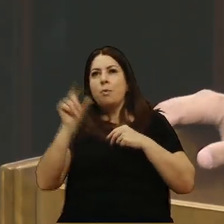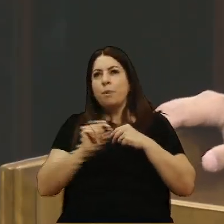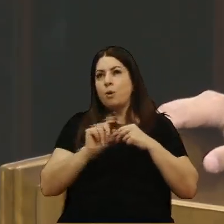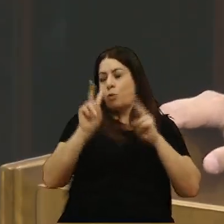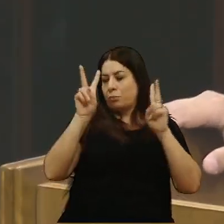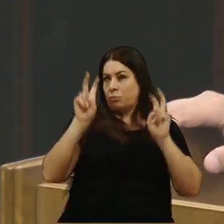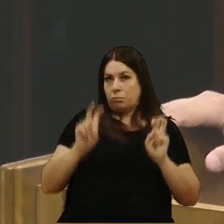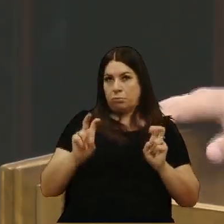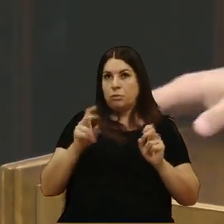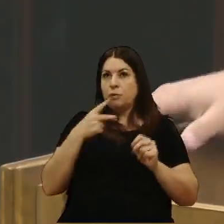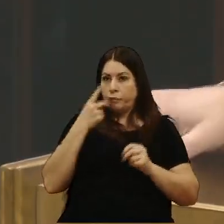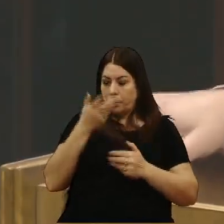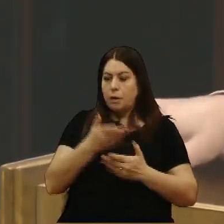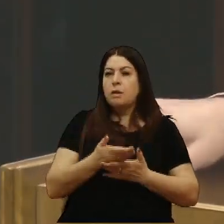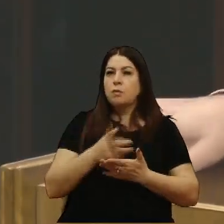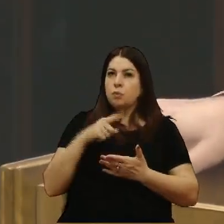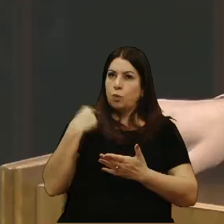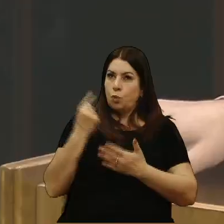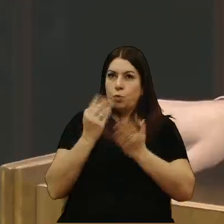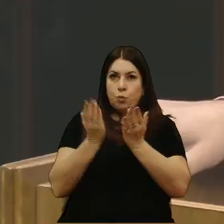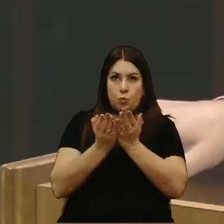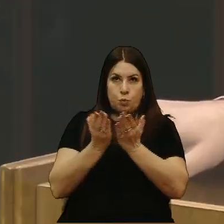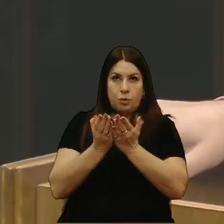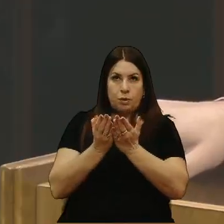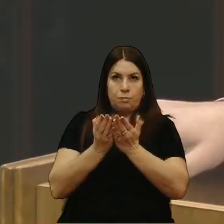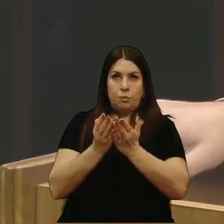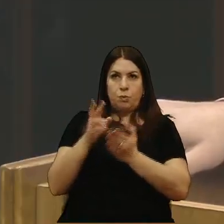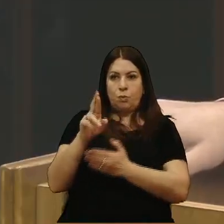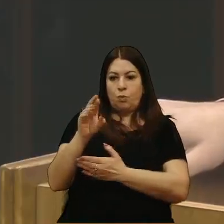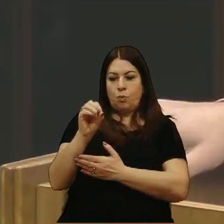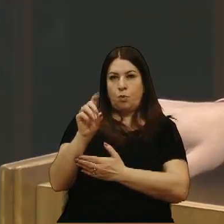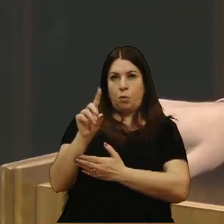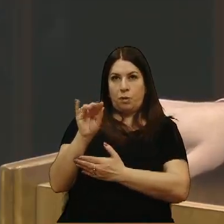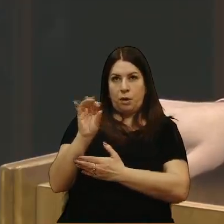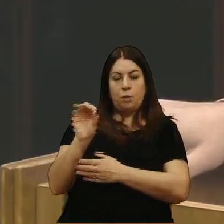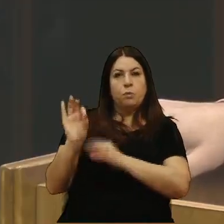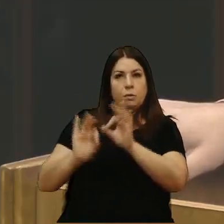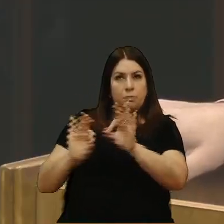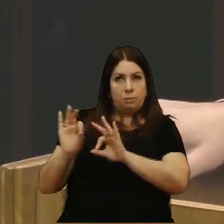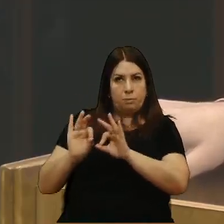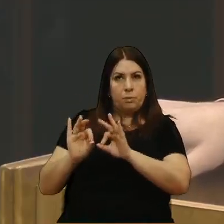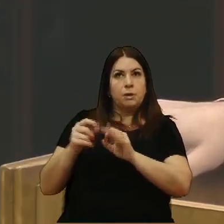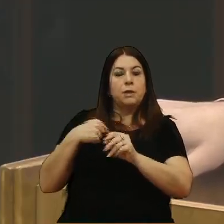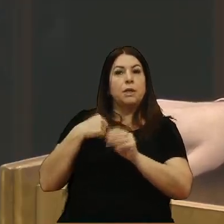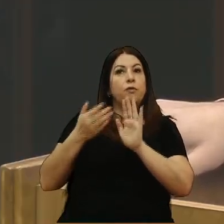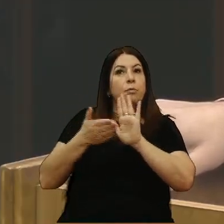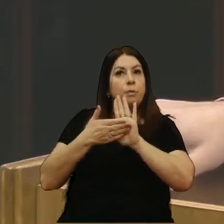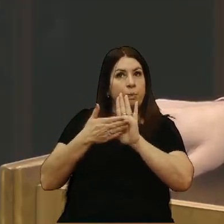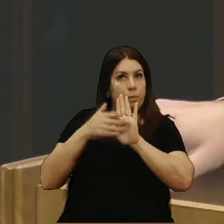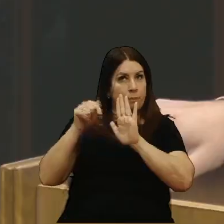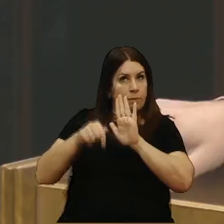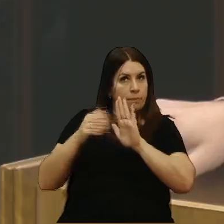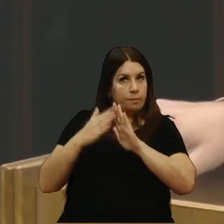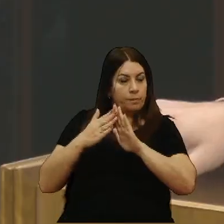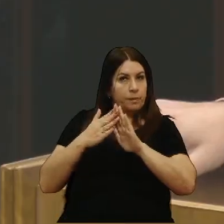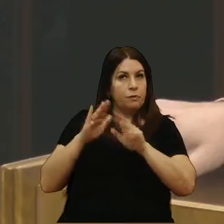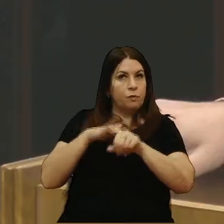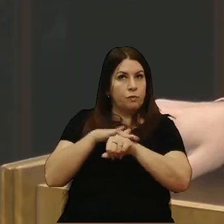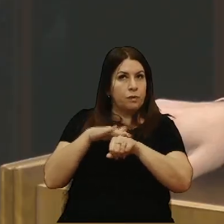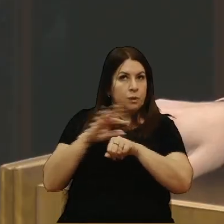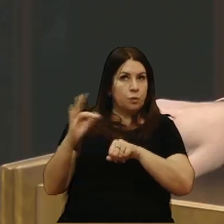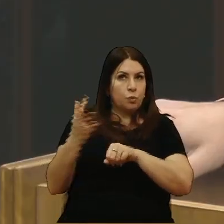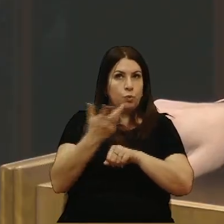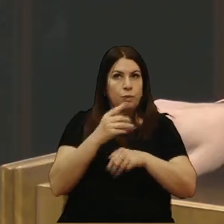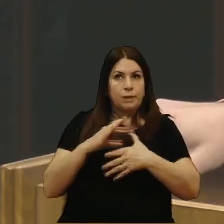tema. Eu já tinha dito, nós estudamos, o Rodrigo está preparando, e o que eu vou propor para essa casa? Eu vou conversar com todas